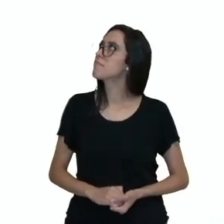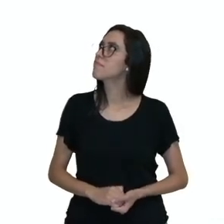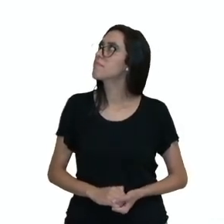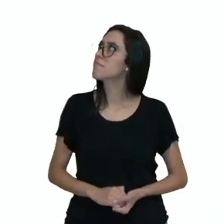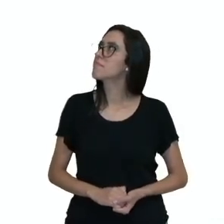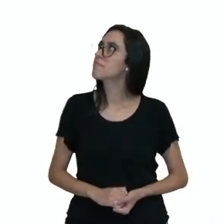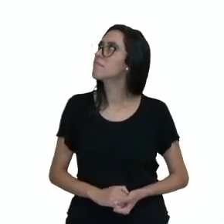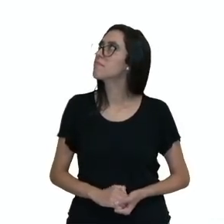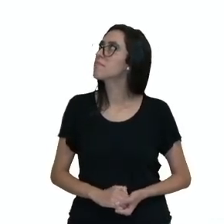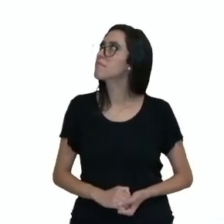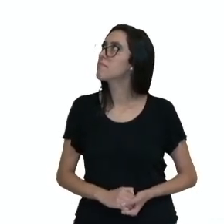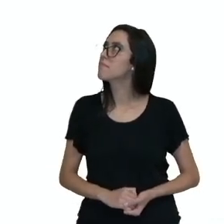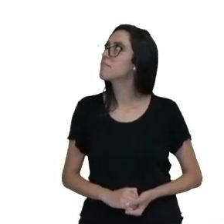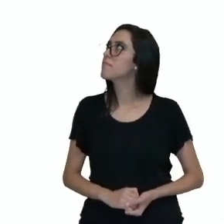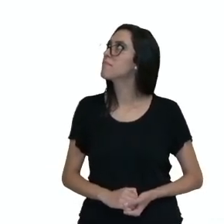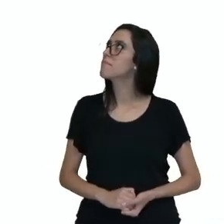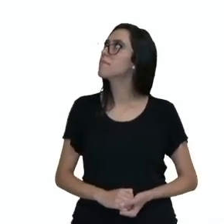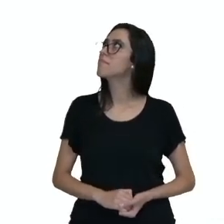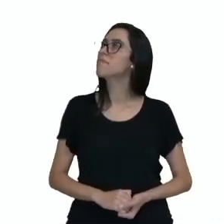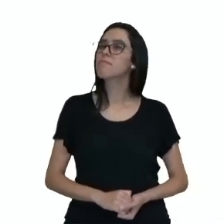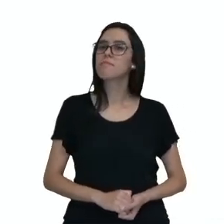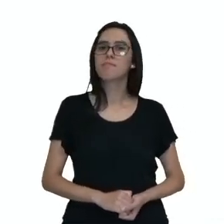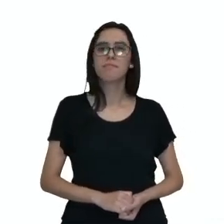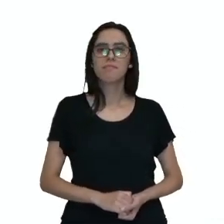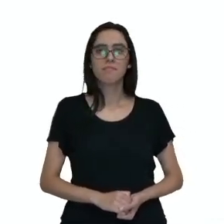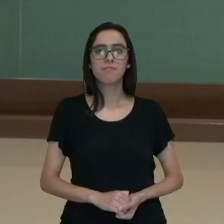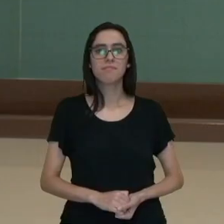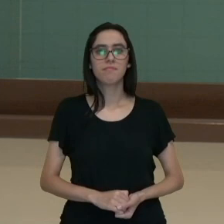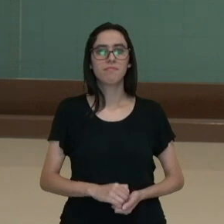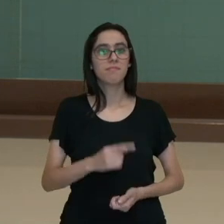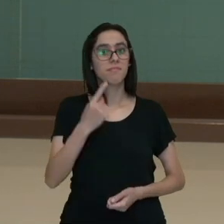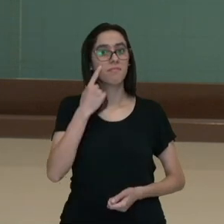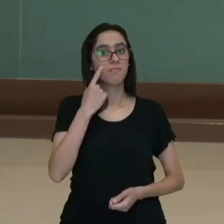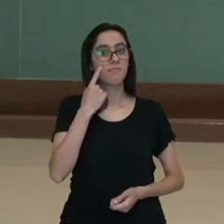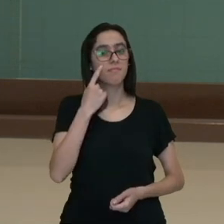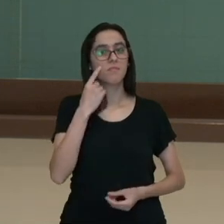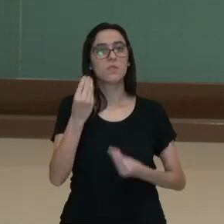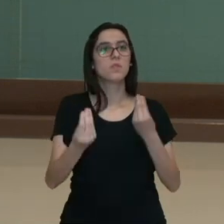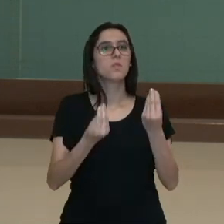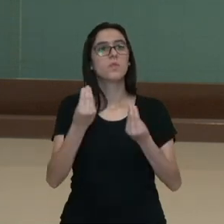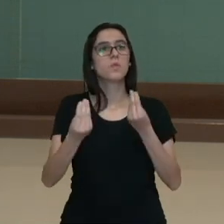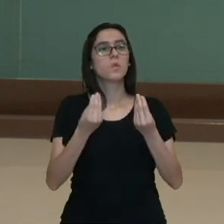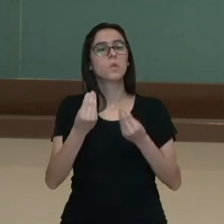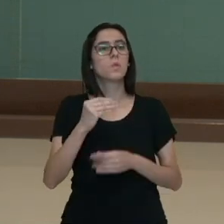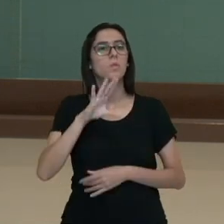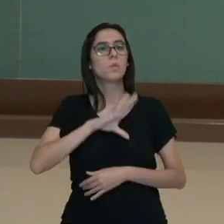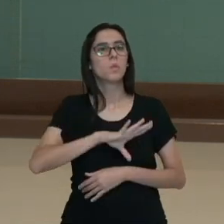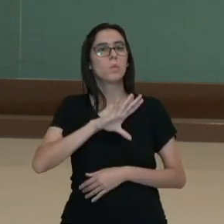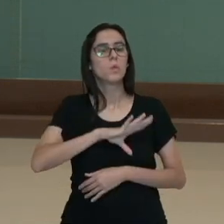indivíduo, pois corresponde a alguém. Vamos ver como seria em português?